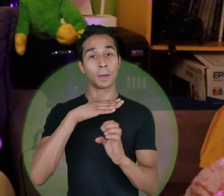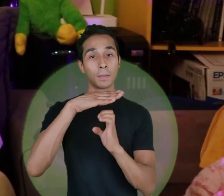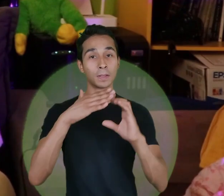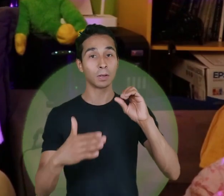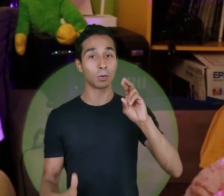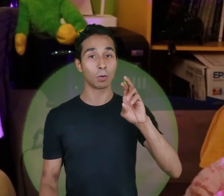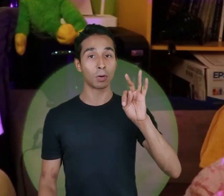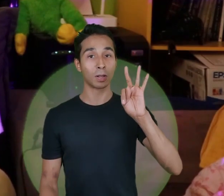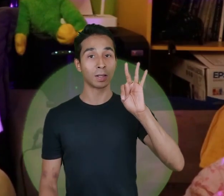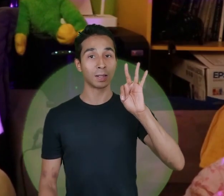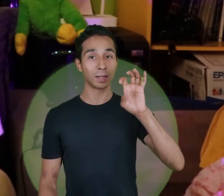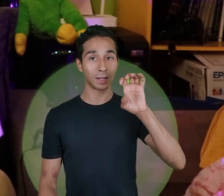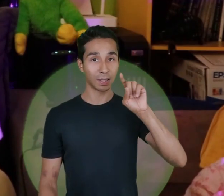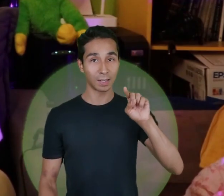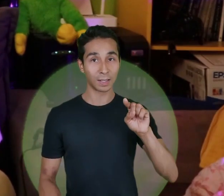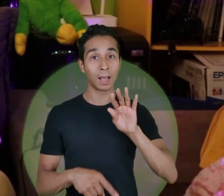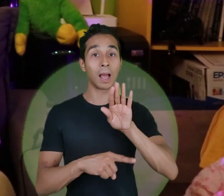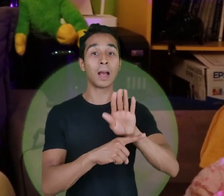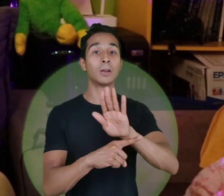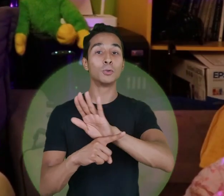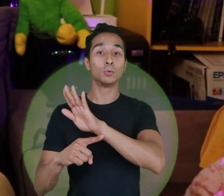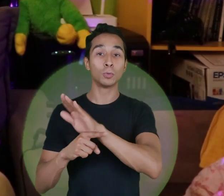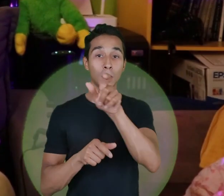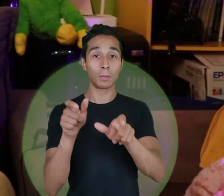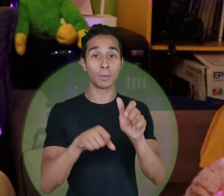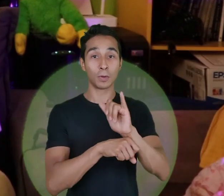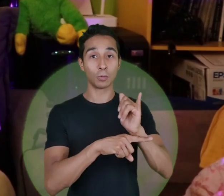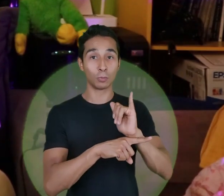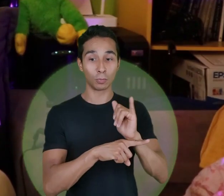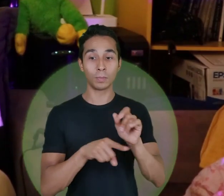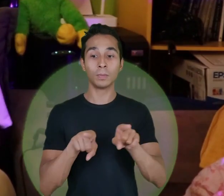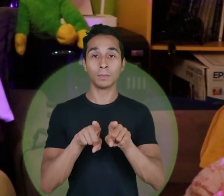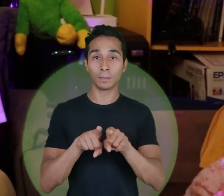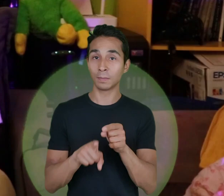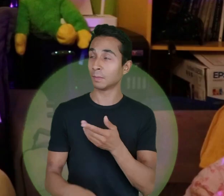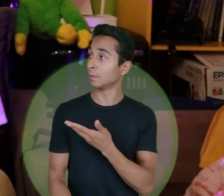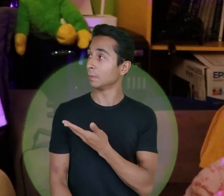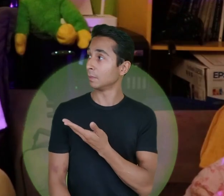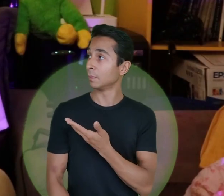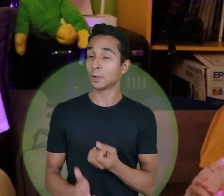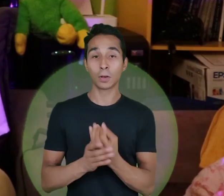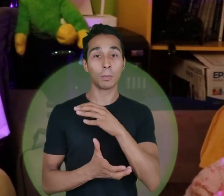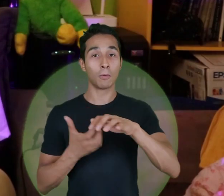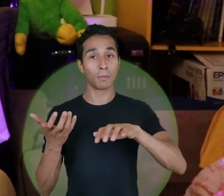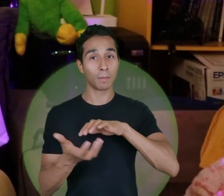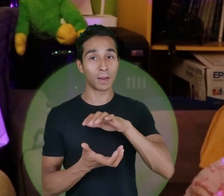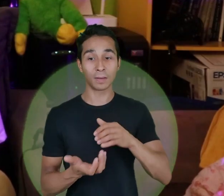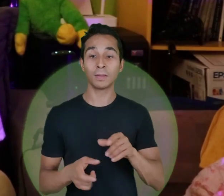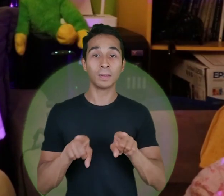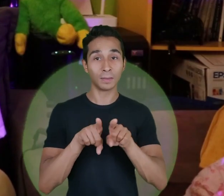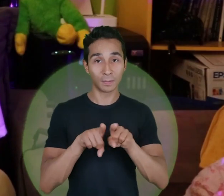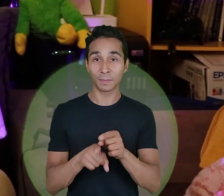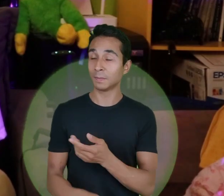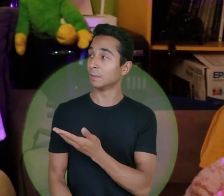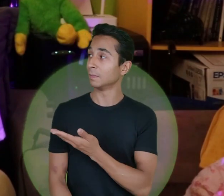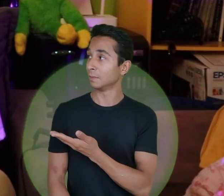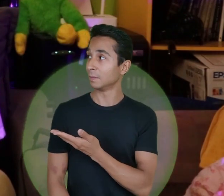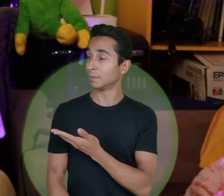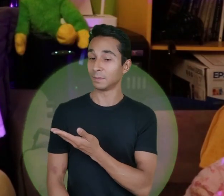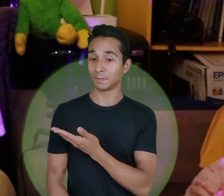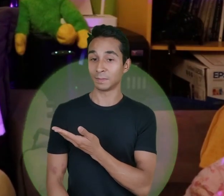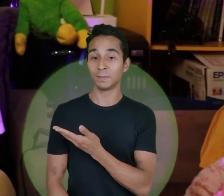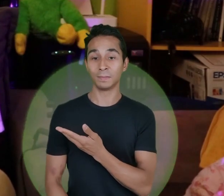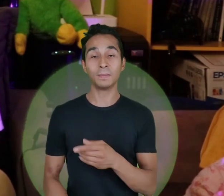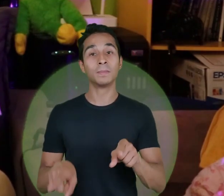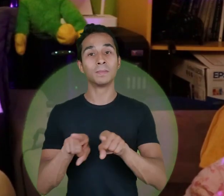Assessoria, que auxilia youtubers negros a se relacionar com as marcas, Nina Silva, que é uma das criadoras do movimento Black Money, Adriana Barbosa, que é fundadora